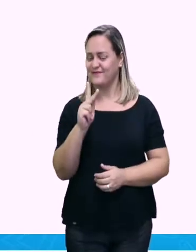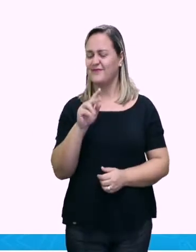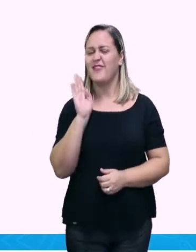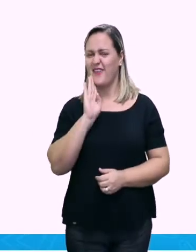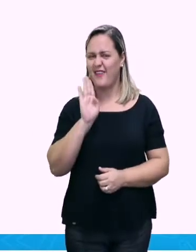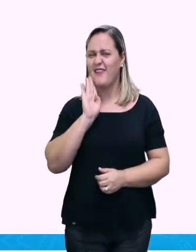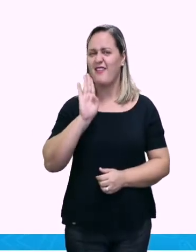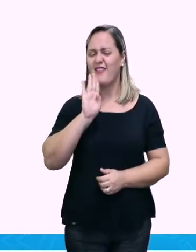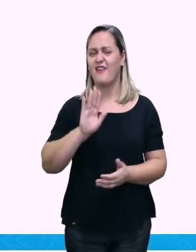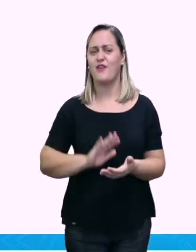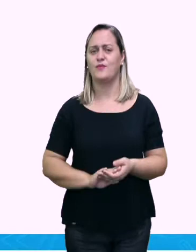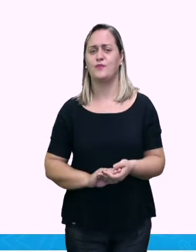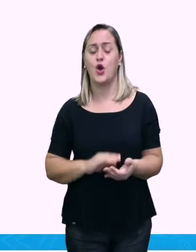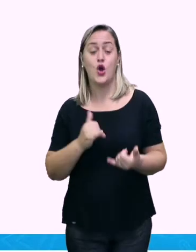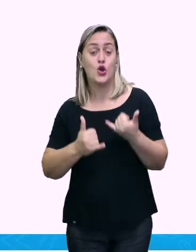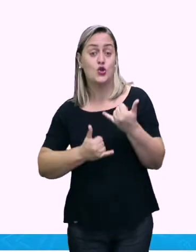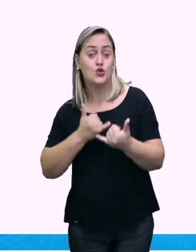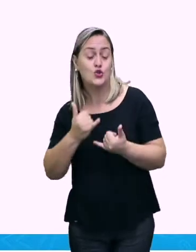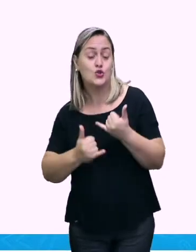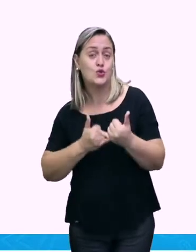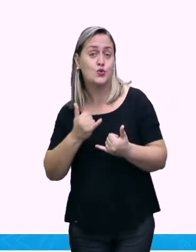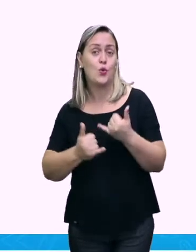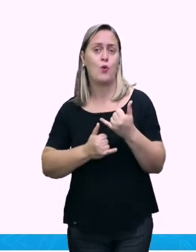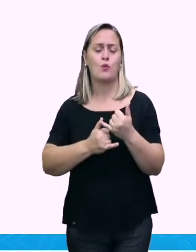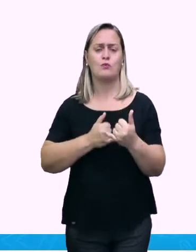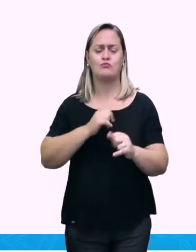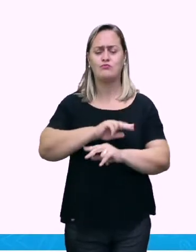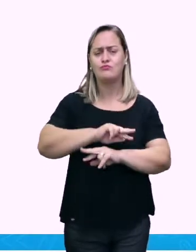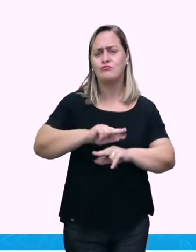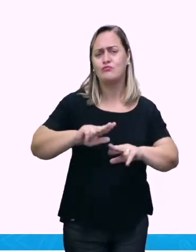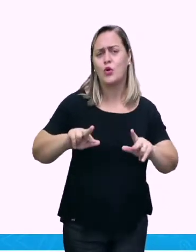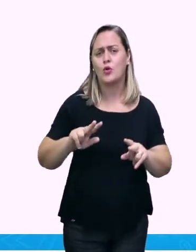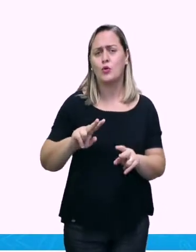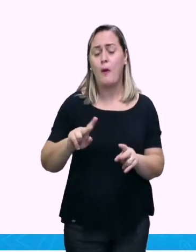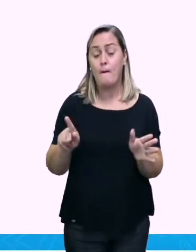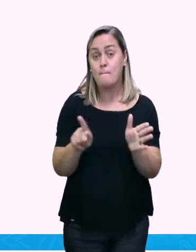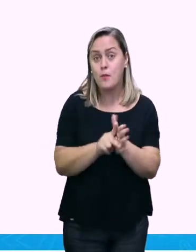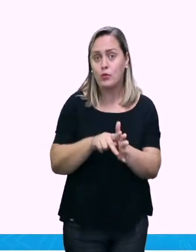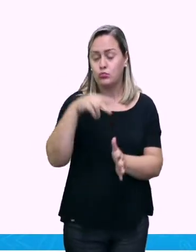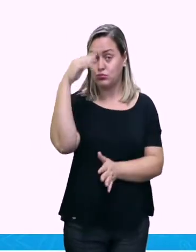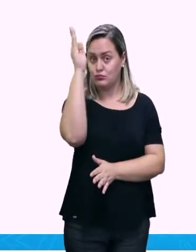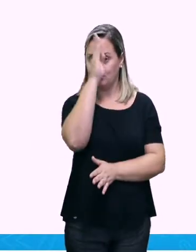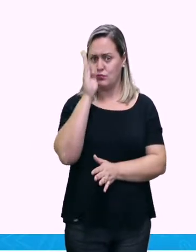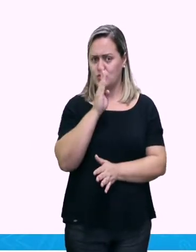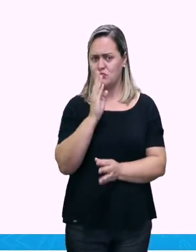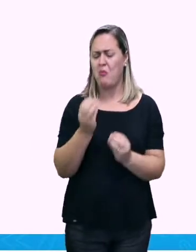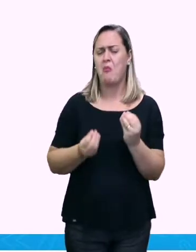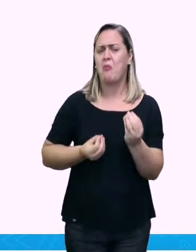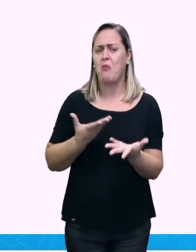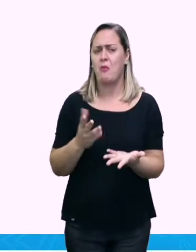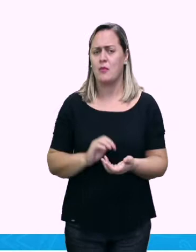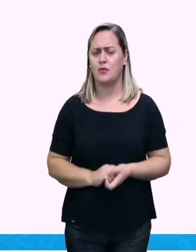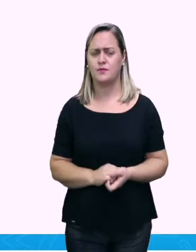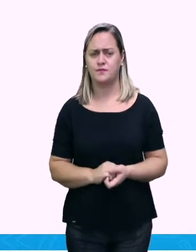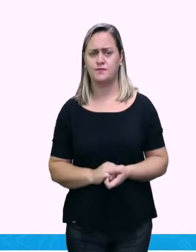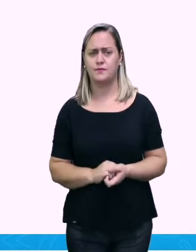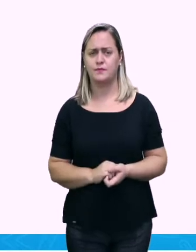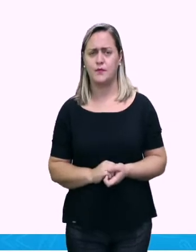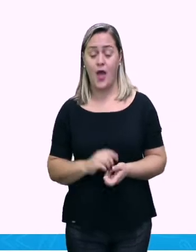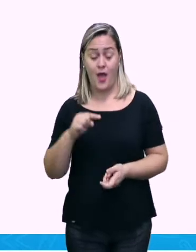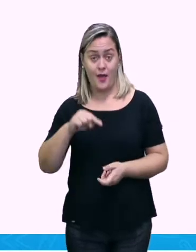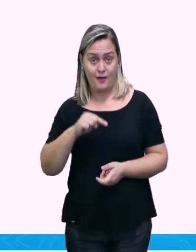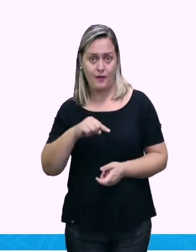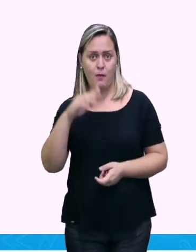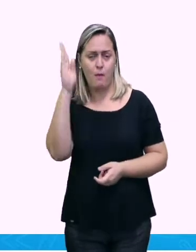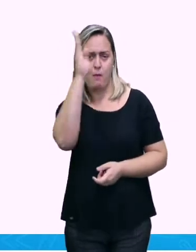Jogos e brincadeiras da cultura popular do Brasil, pessoal. Como é isso? Como o Brasil é um país